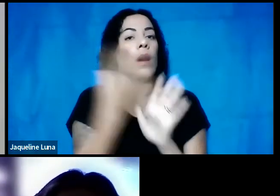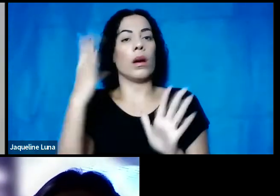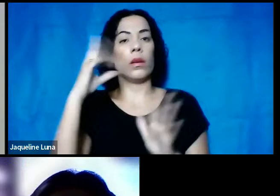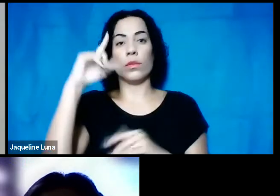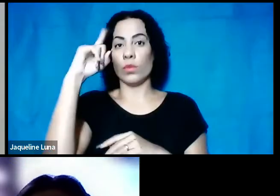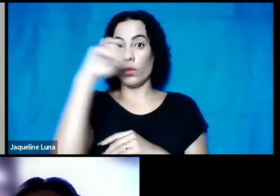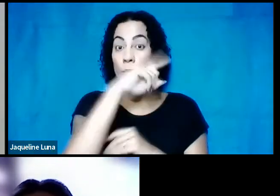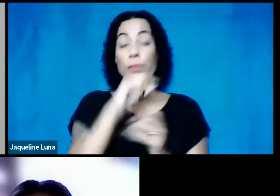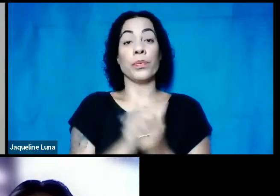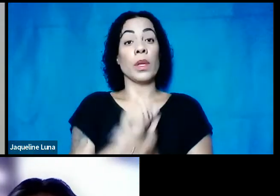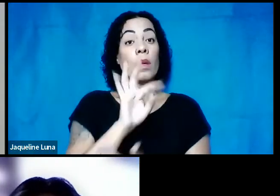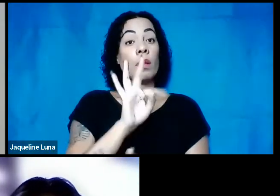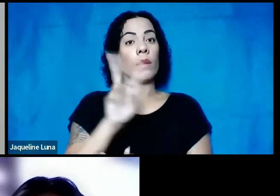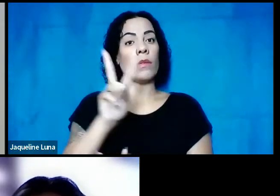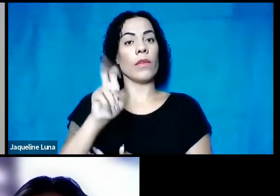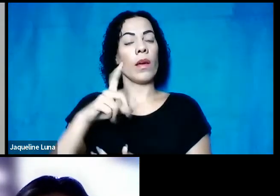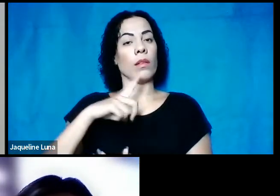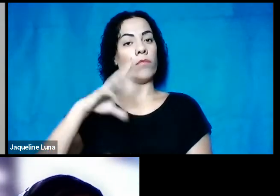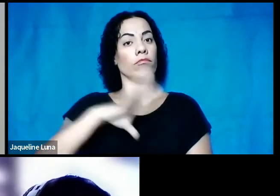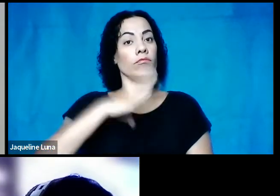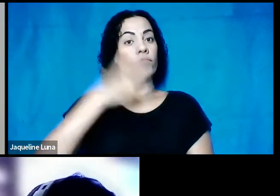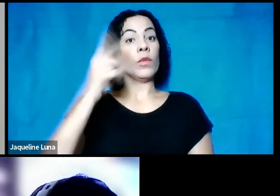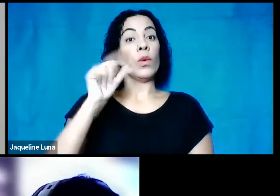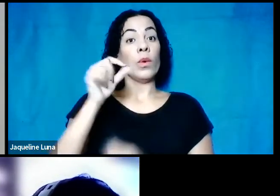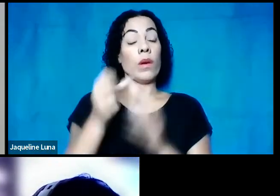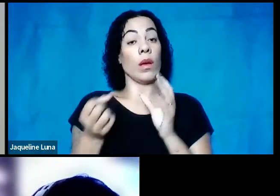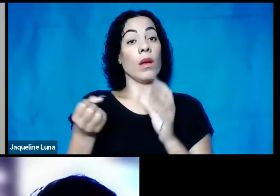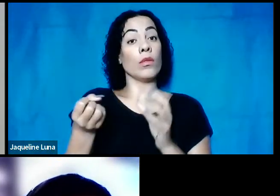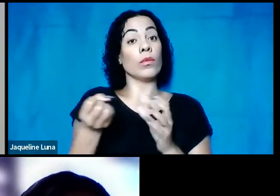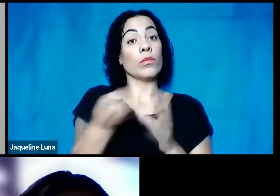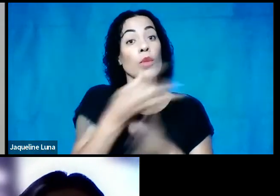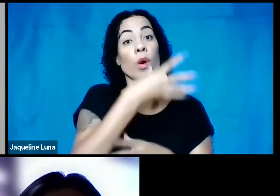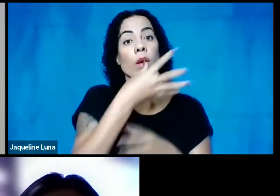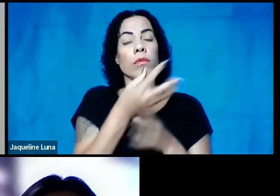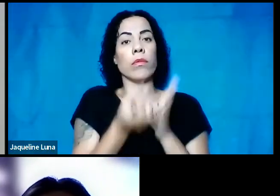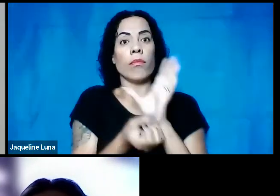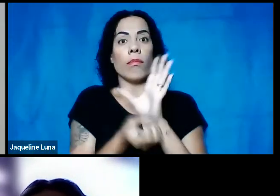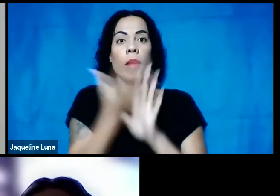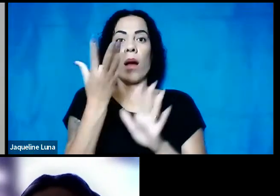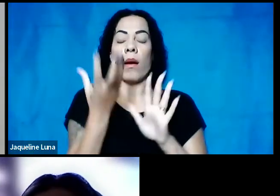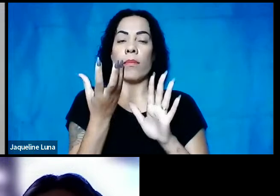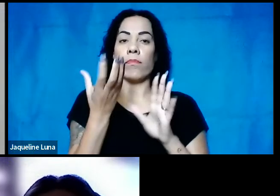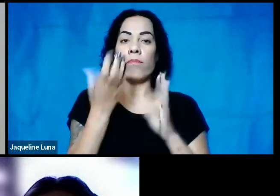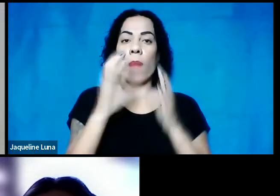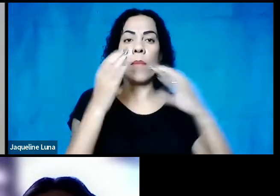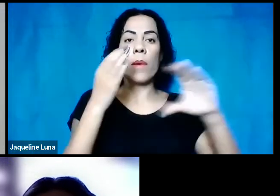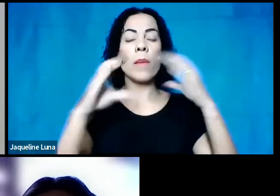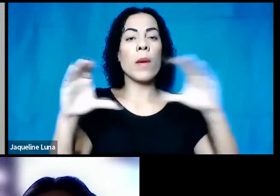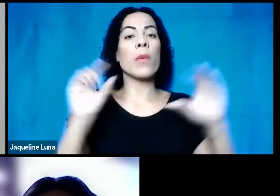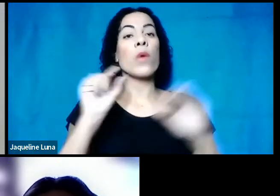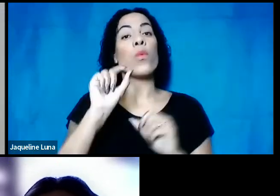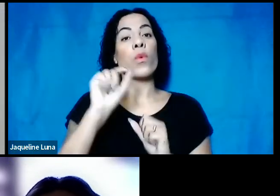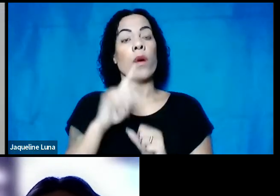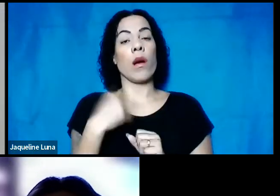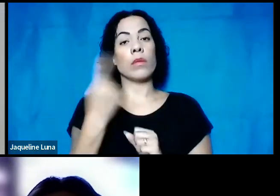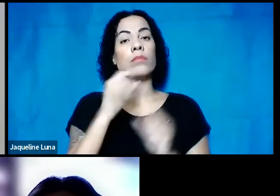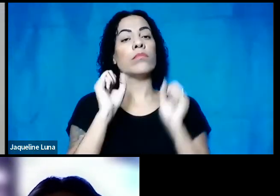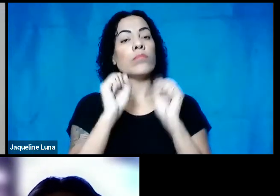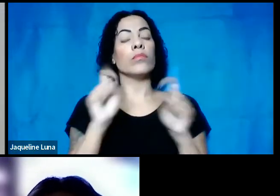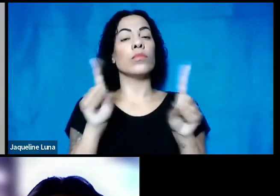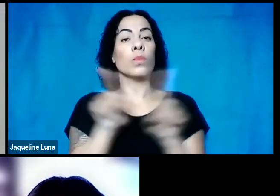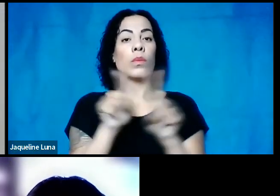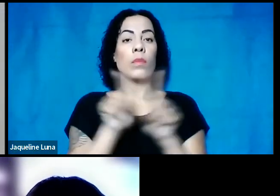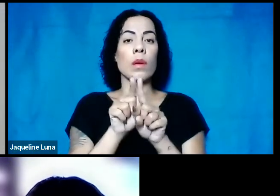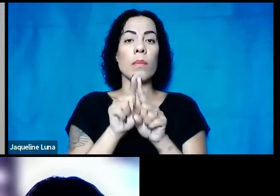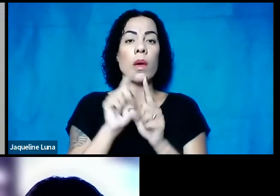a ousadia de criar novos programas para que pudéssemos de certa forma, também fazer frente a esse processo